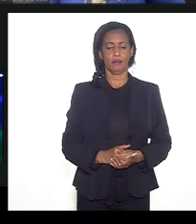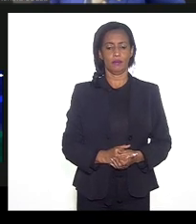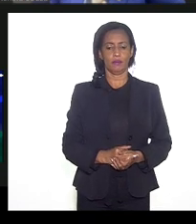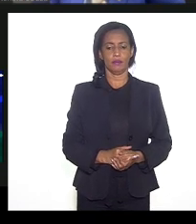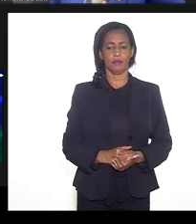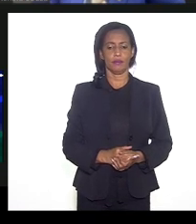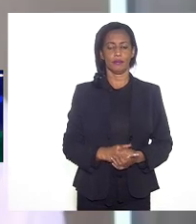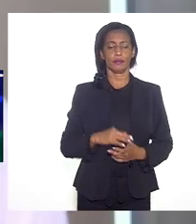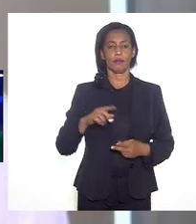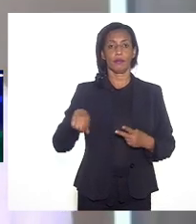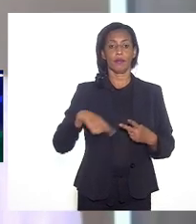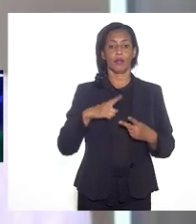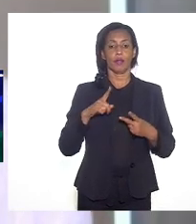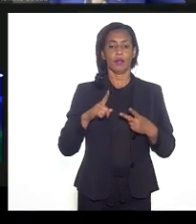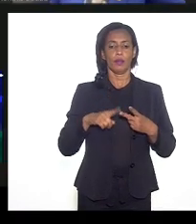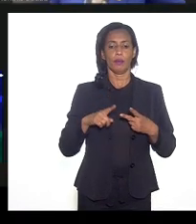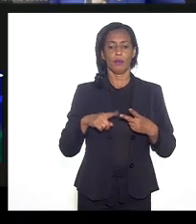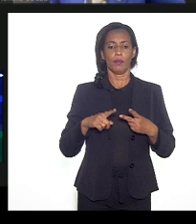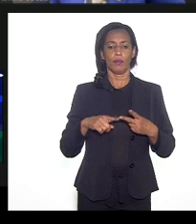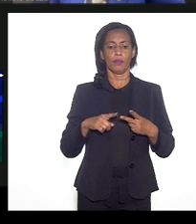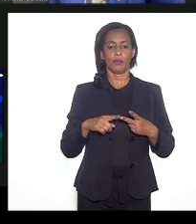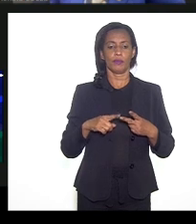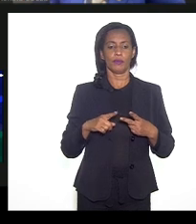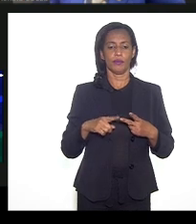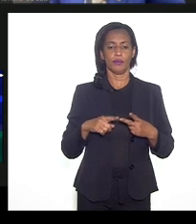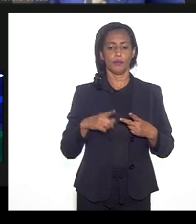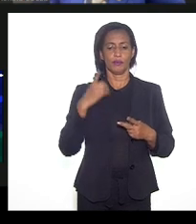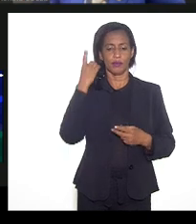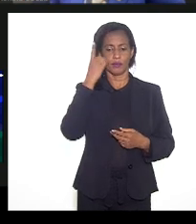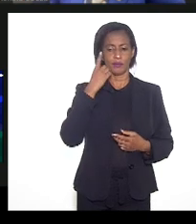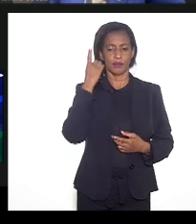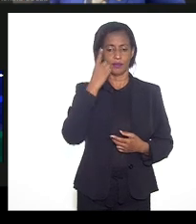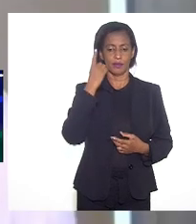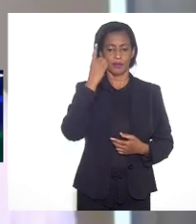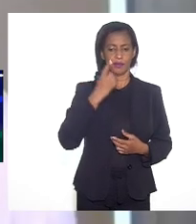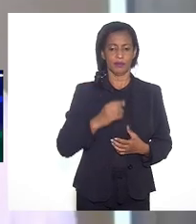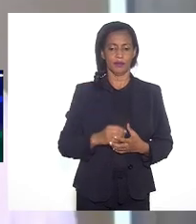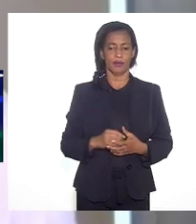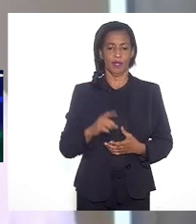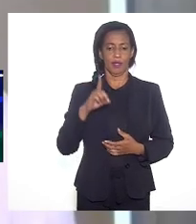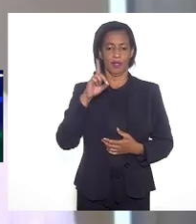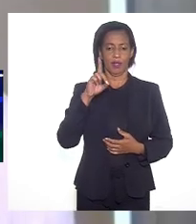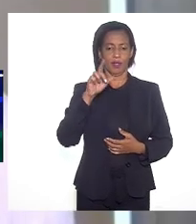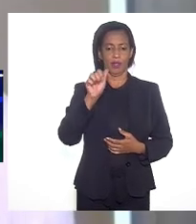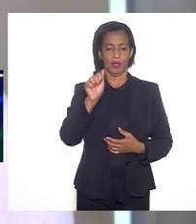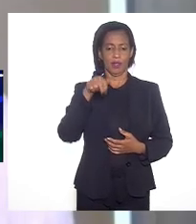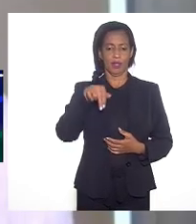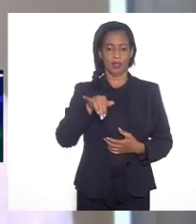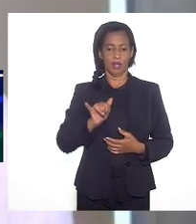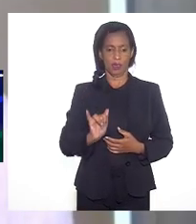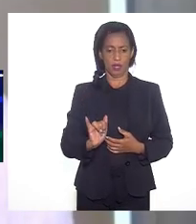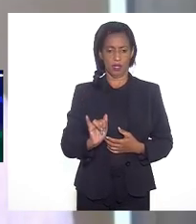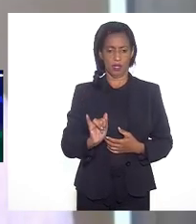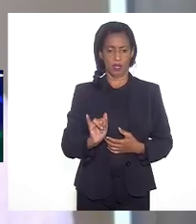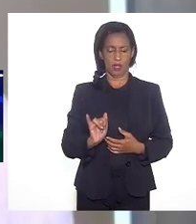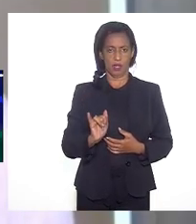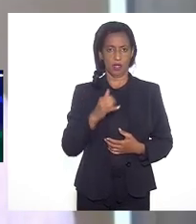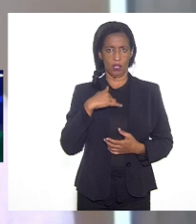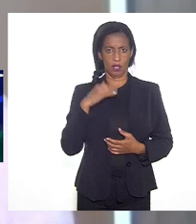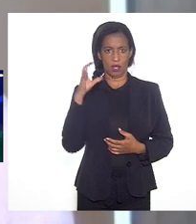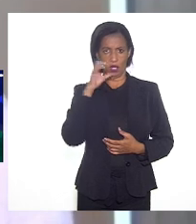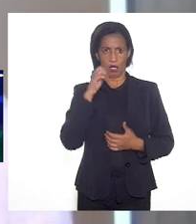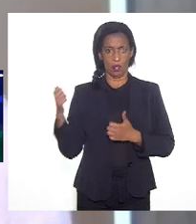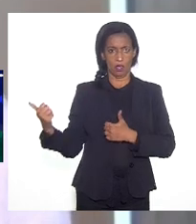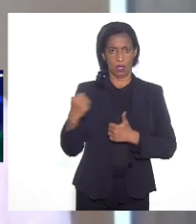Próxima para a declaração de voto. Muito bem. A deputada... Dani, eu estou presidindo momentaneamente, o